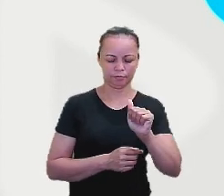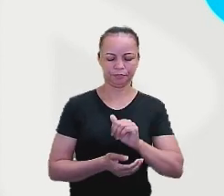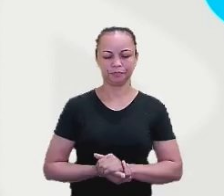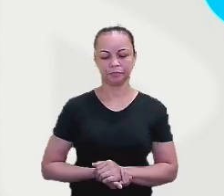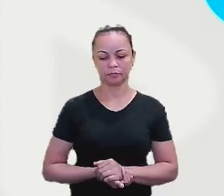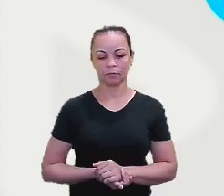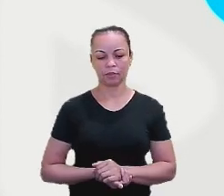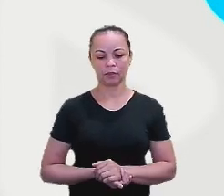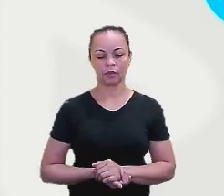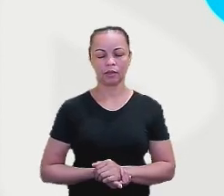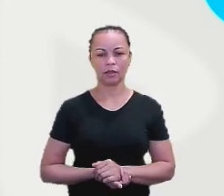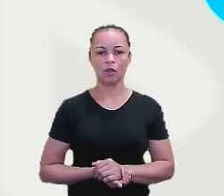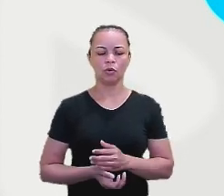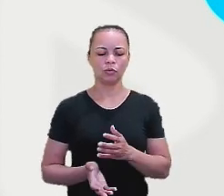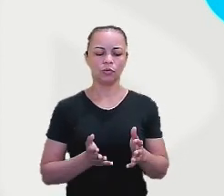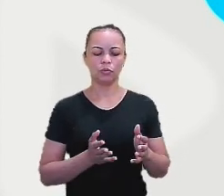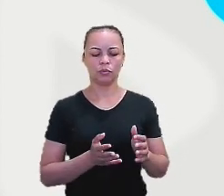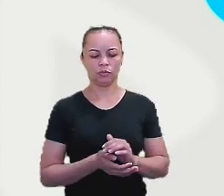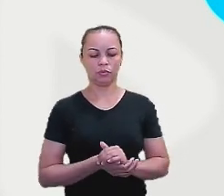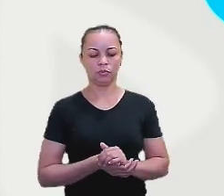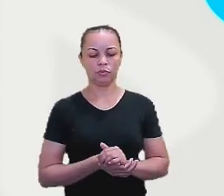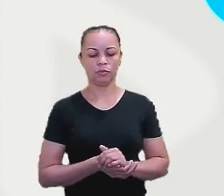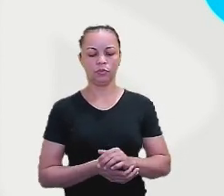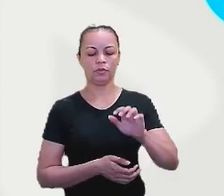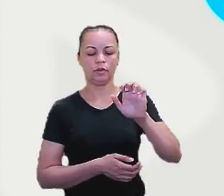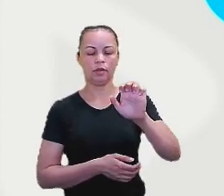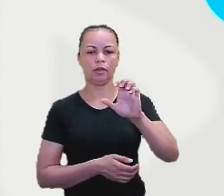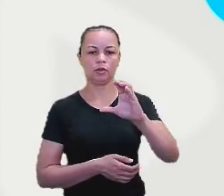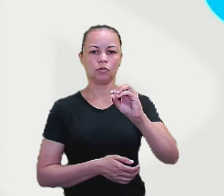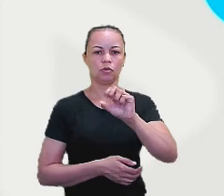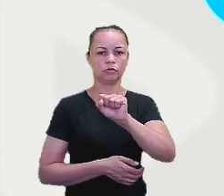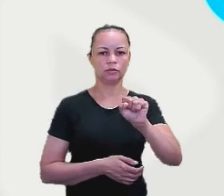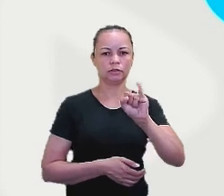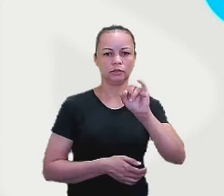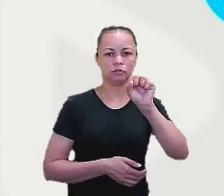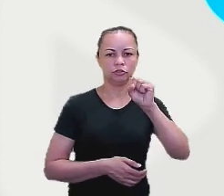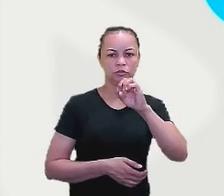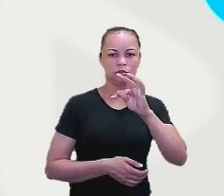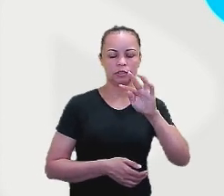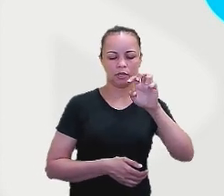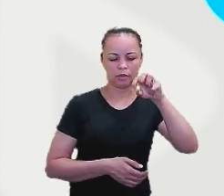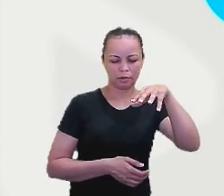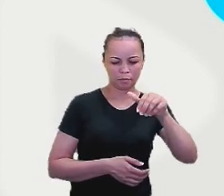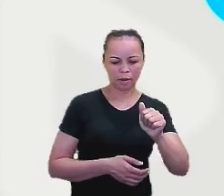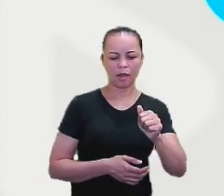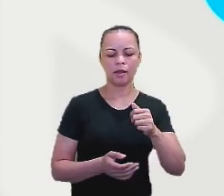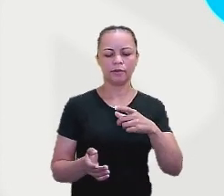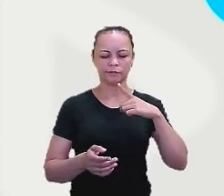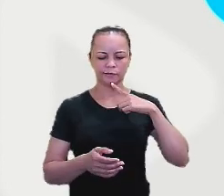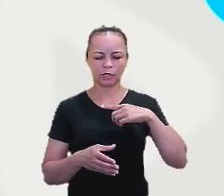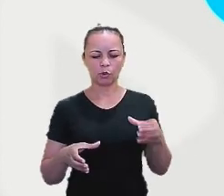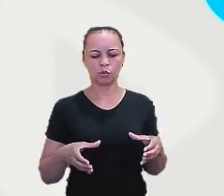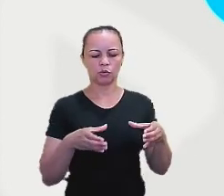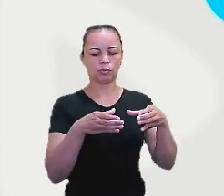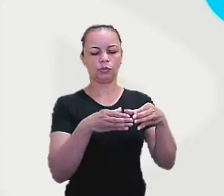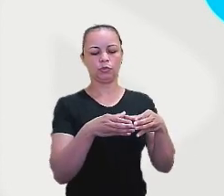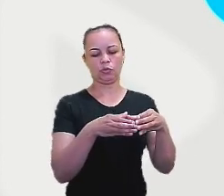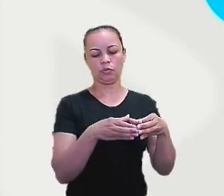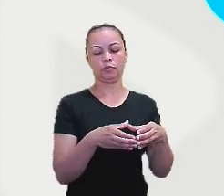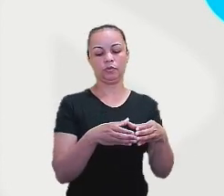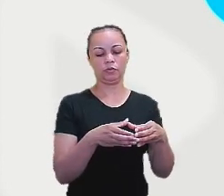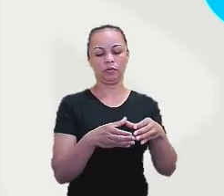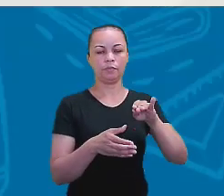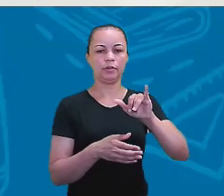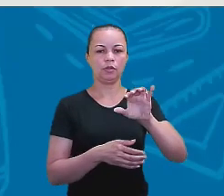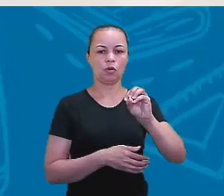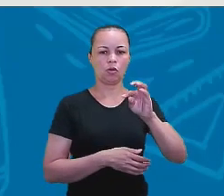Ecossistema. Aí vem aí a ideia de seres bióticos e elementos abióticos. O ecossistema é formado por aquilo que tem